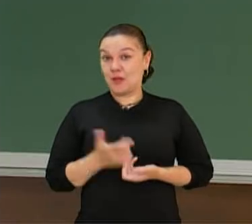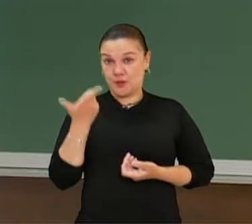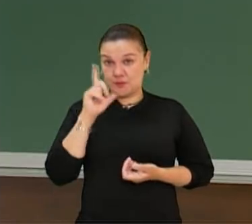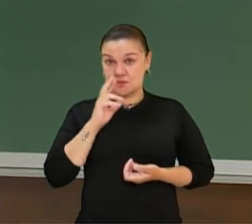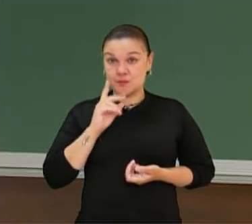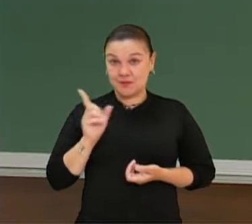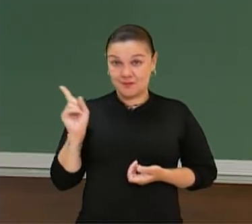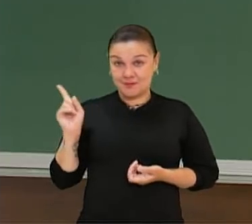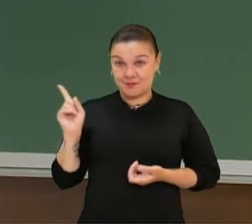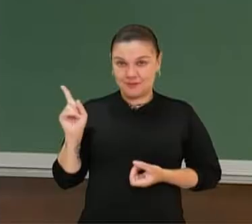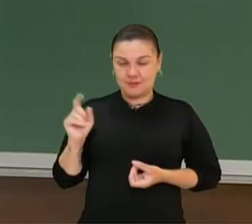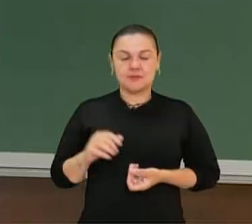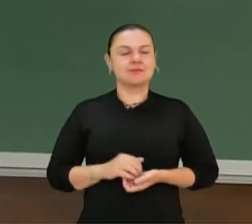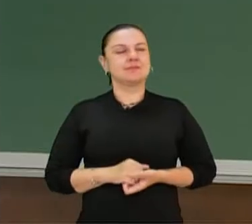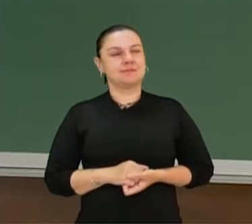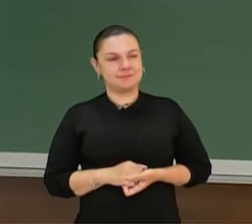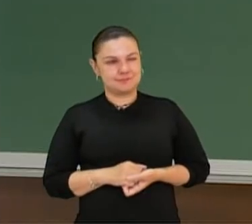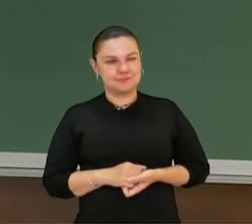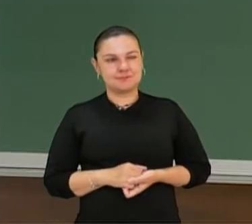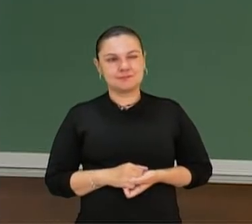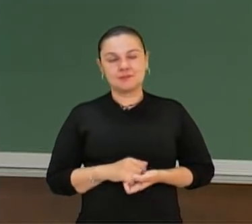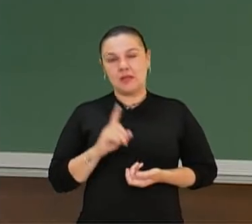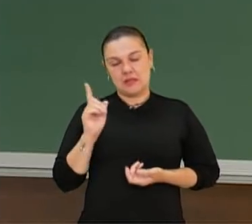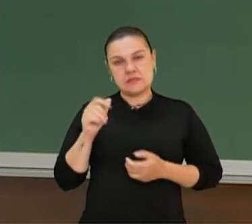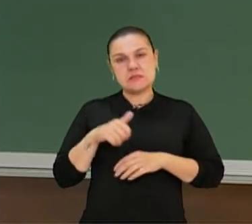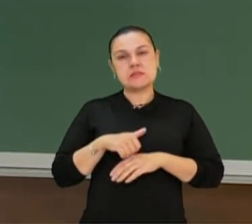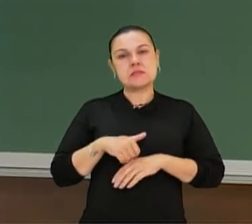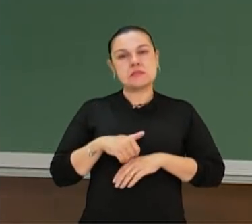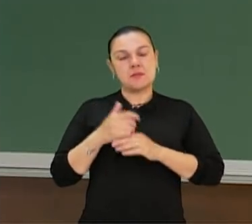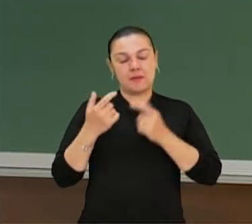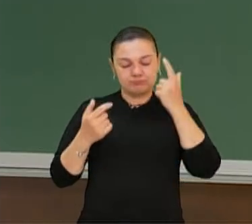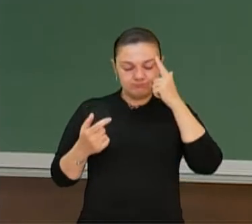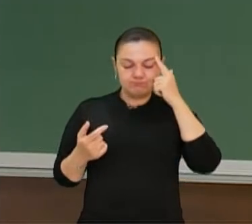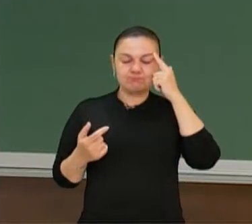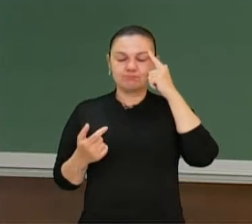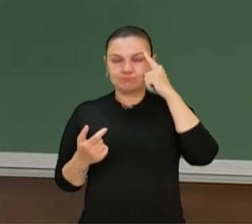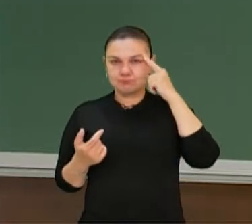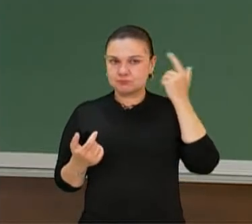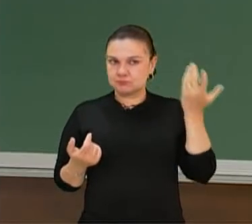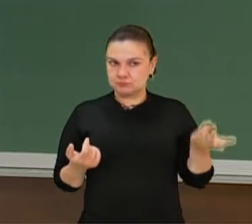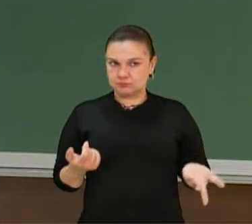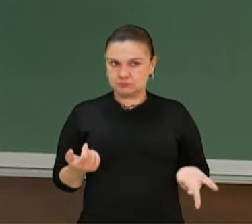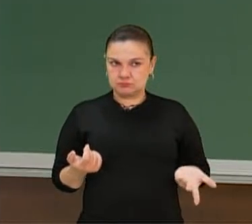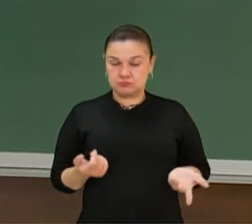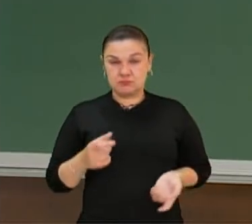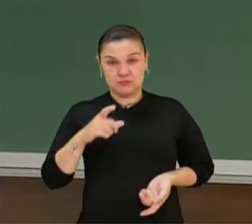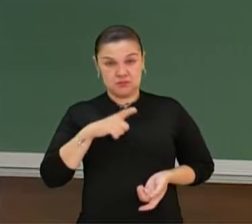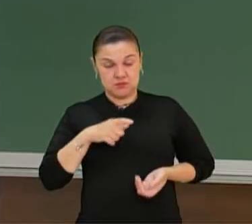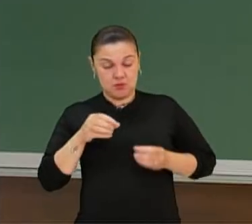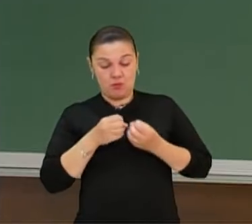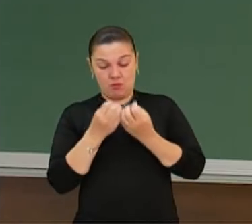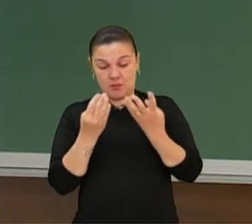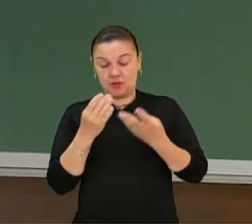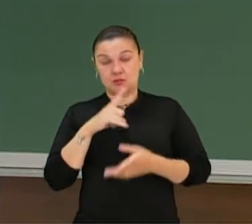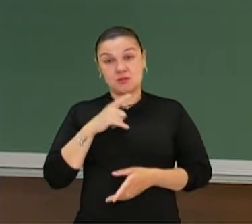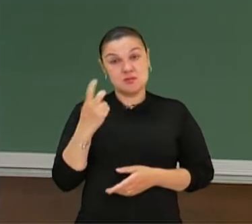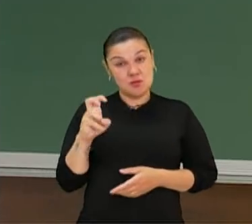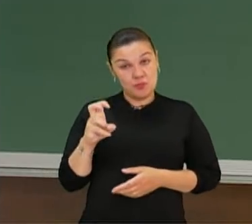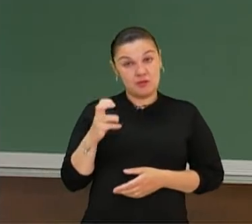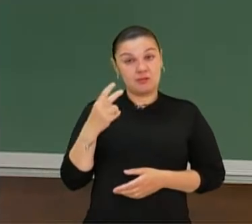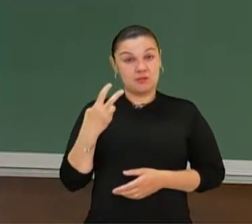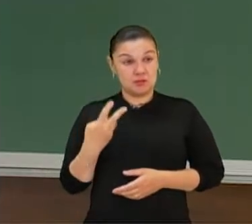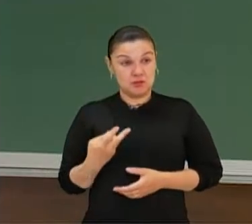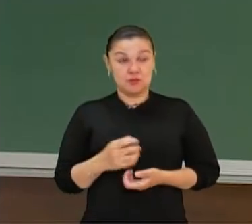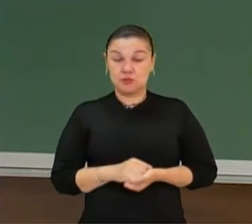Conseguiram resolver? Foi bem, esse aqui é bem intuitivo, hein? Seu baralho tem 52 cartas. Se você